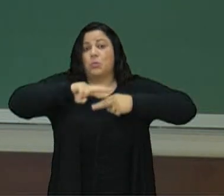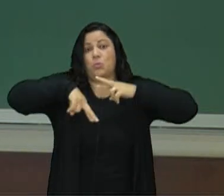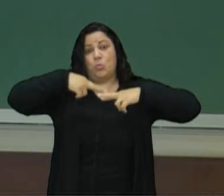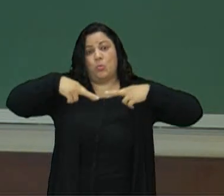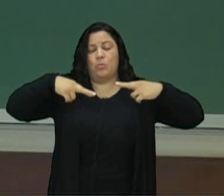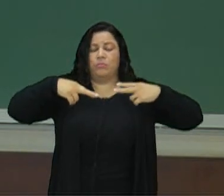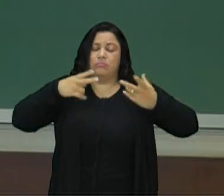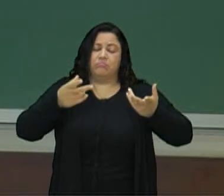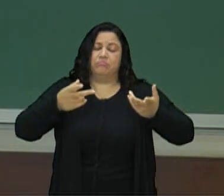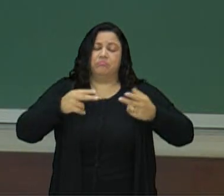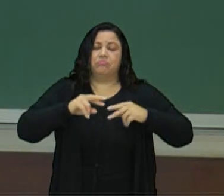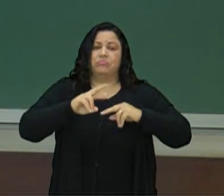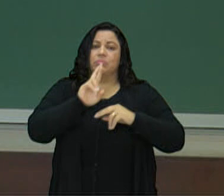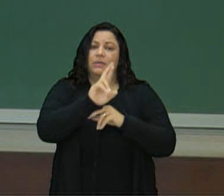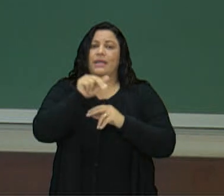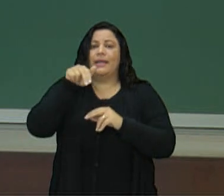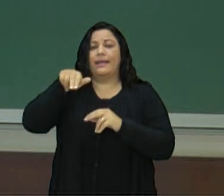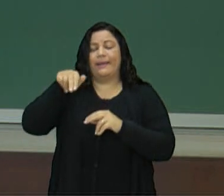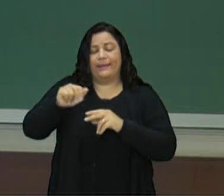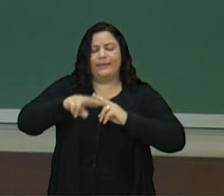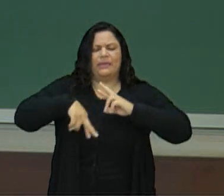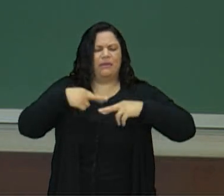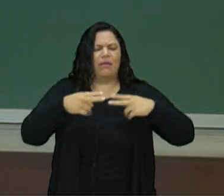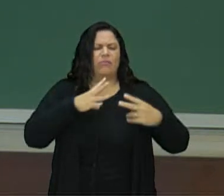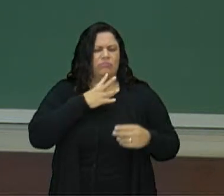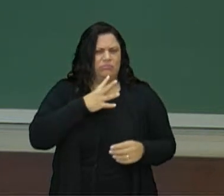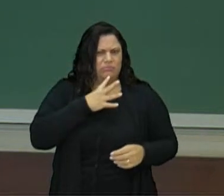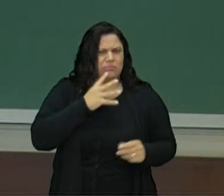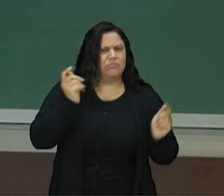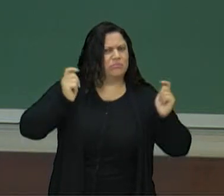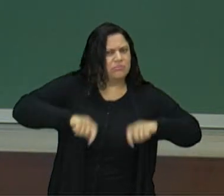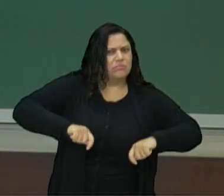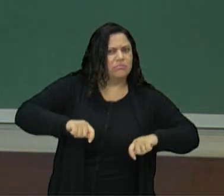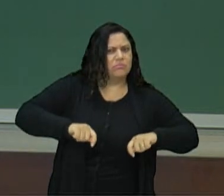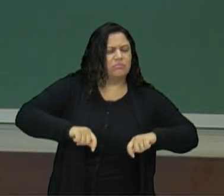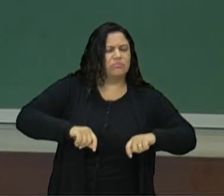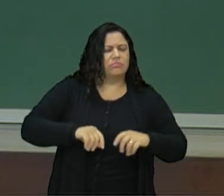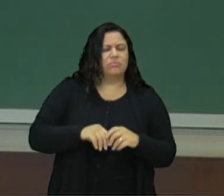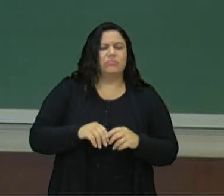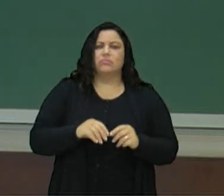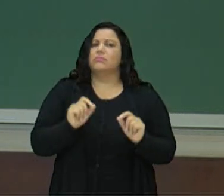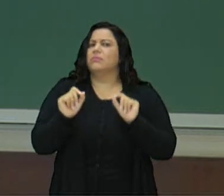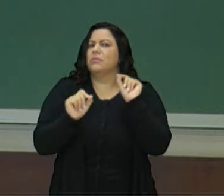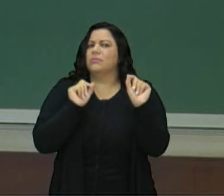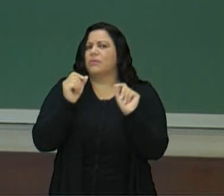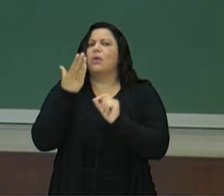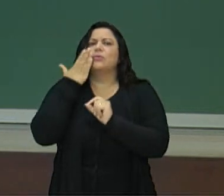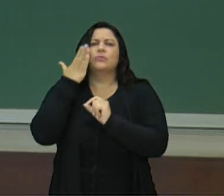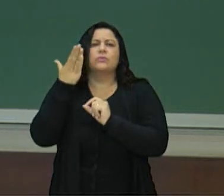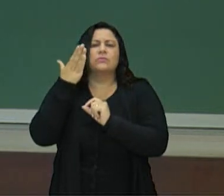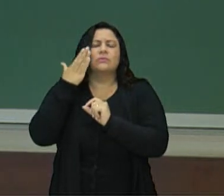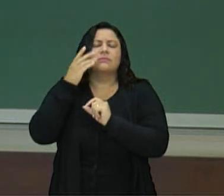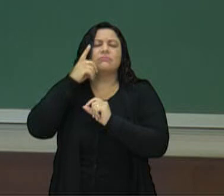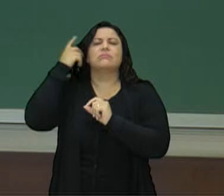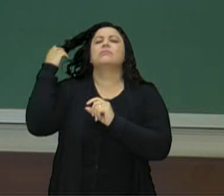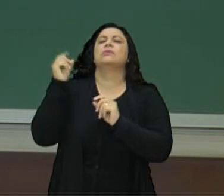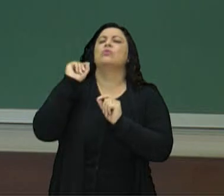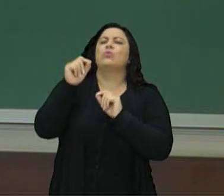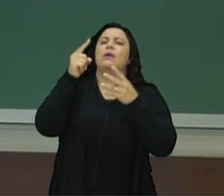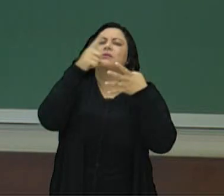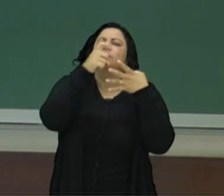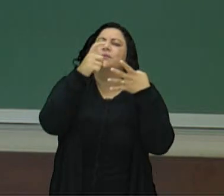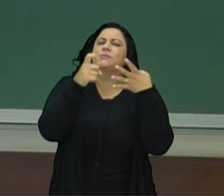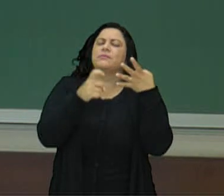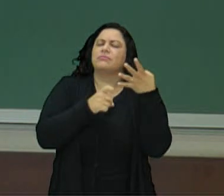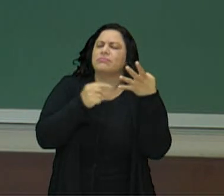sei exatamente o aminoácido. Se eu conheço o aminoácido, eu sei quais as opções de RNA que eu tinha, mas eu não